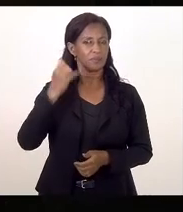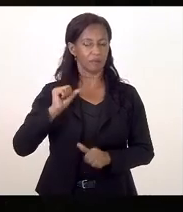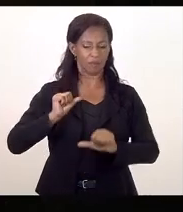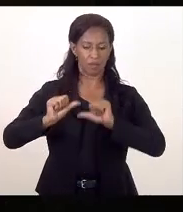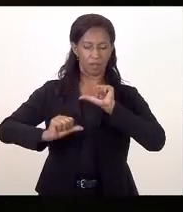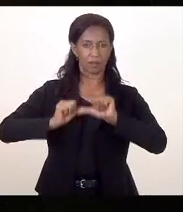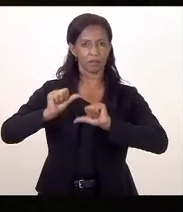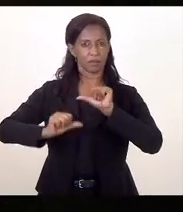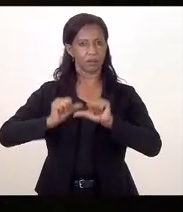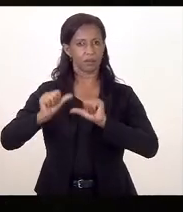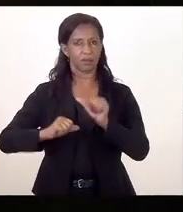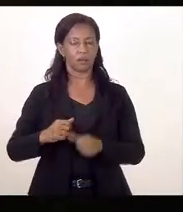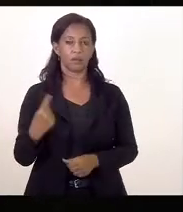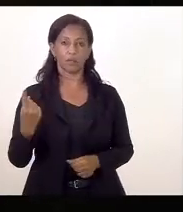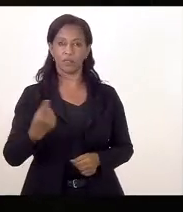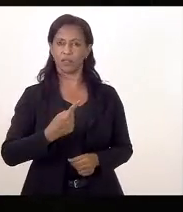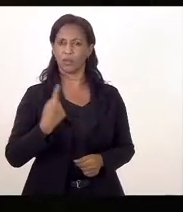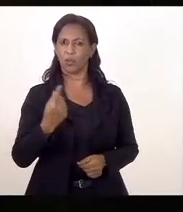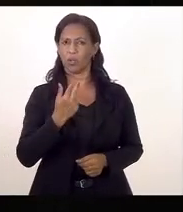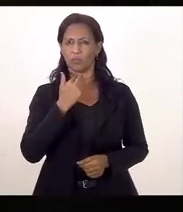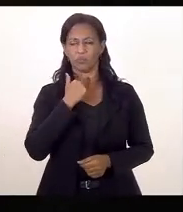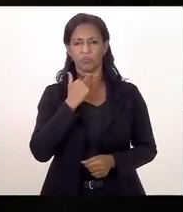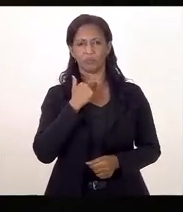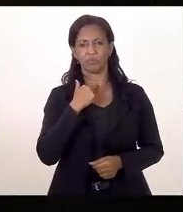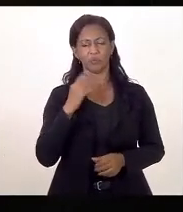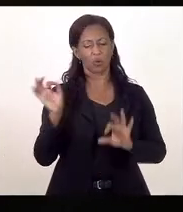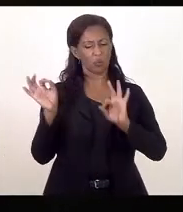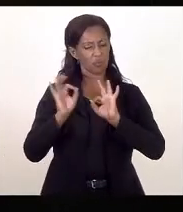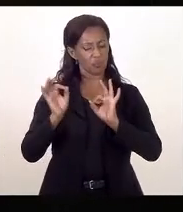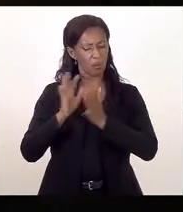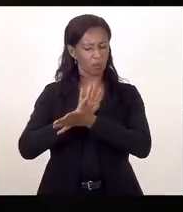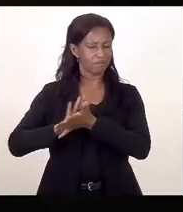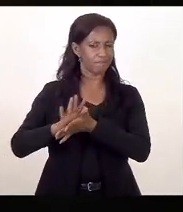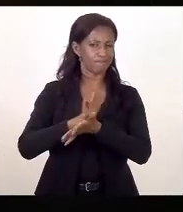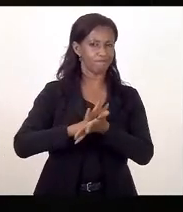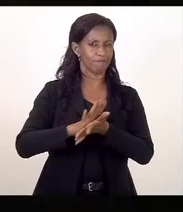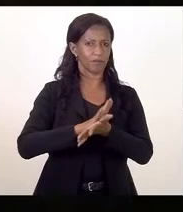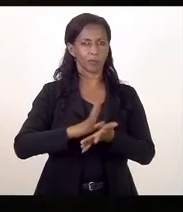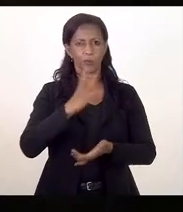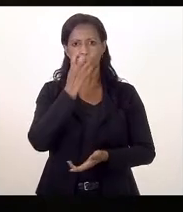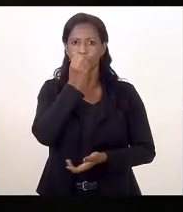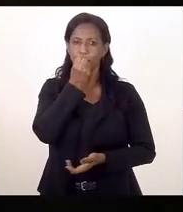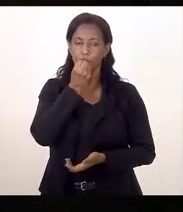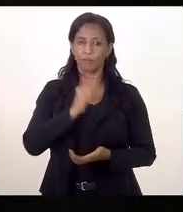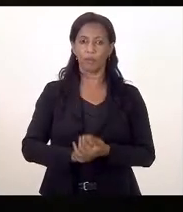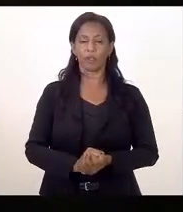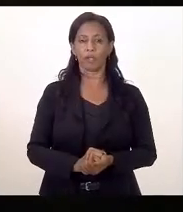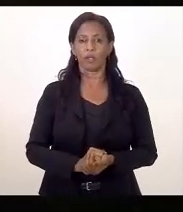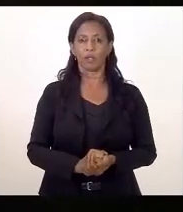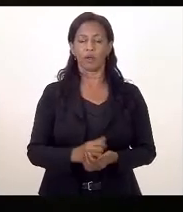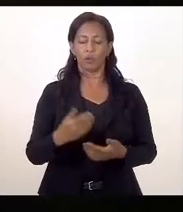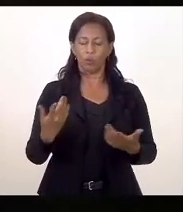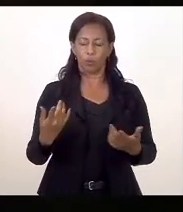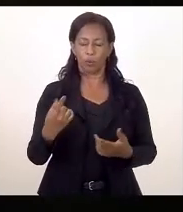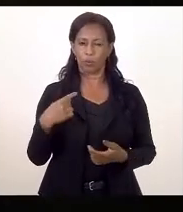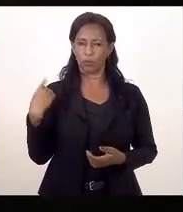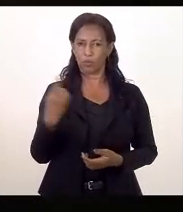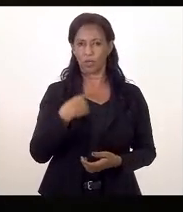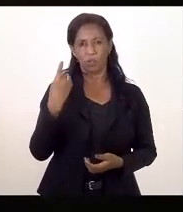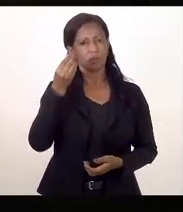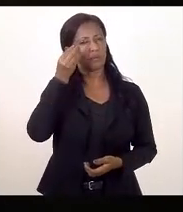transformação e nós não podemos de maneira alguma nos calar com aquilo que nós estamos